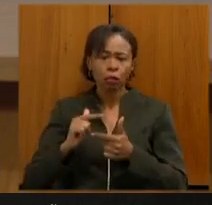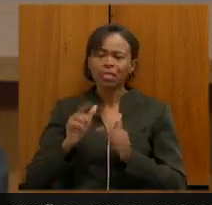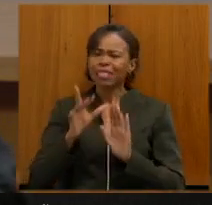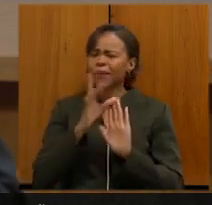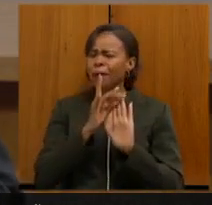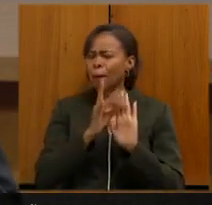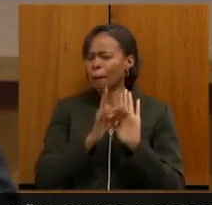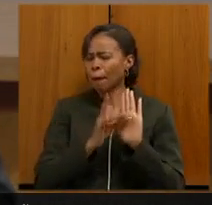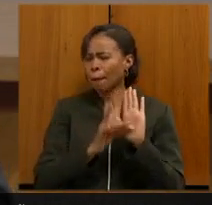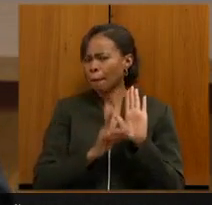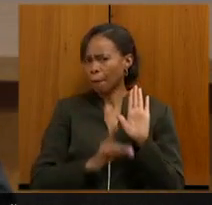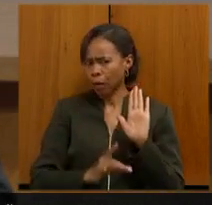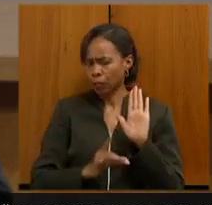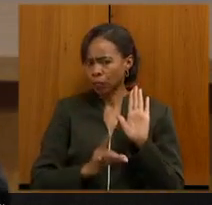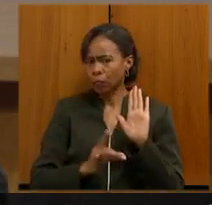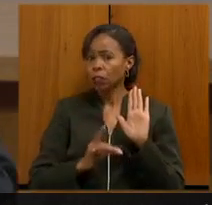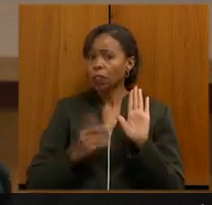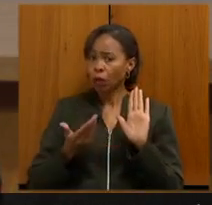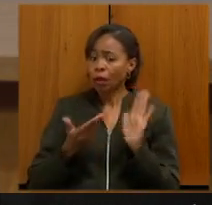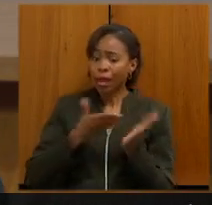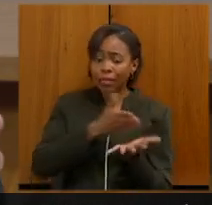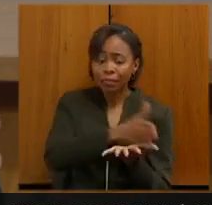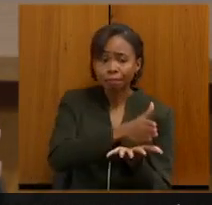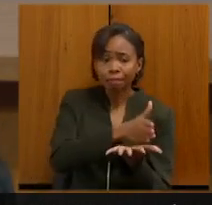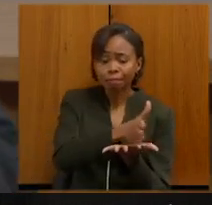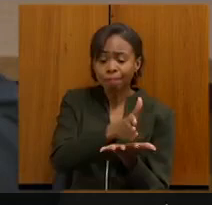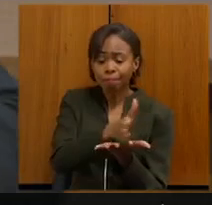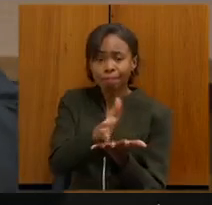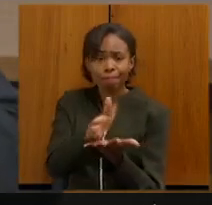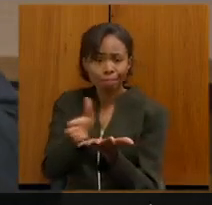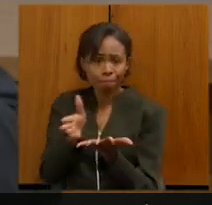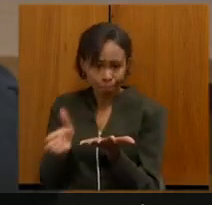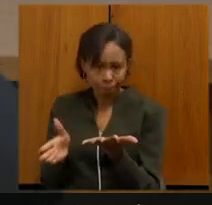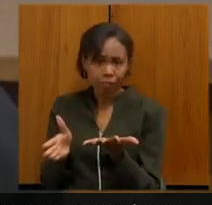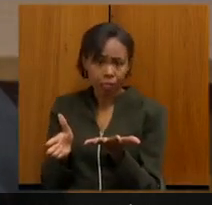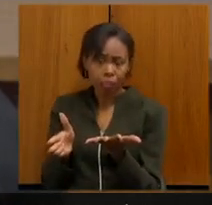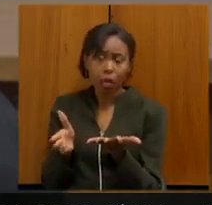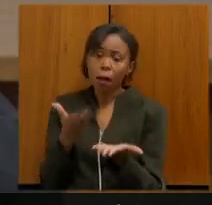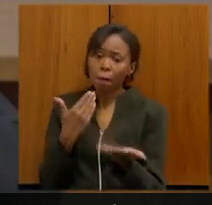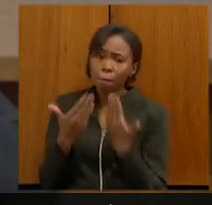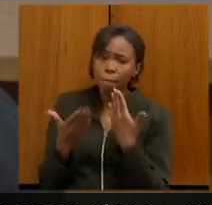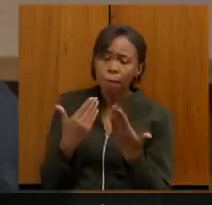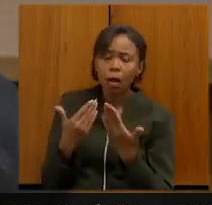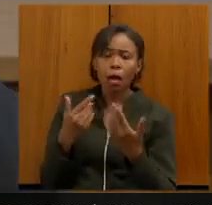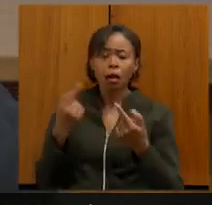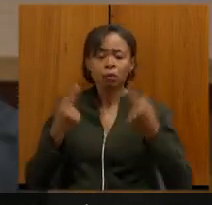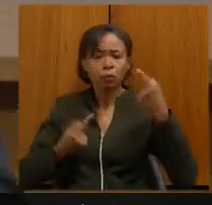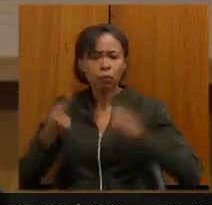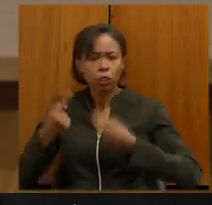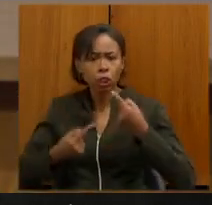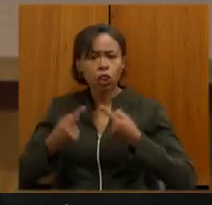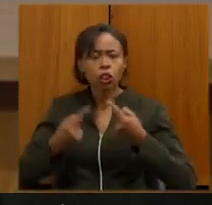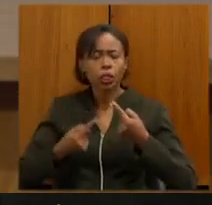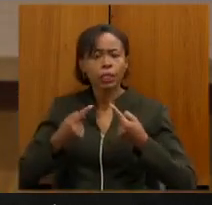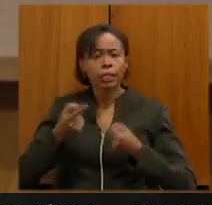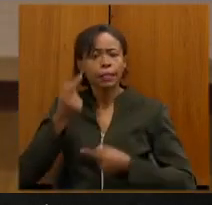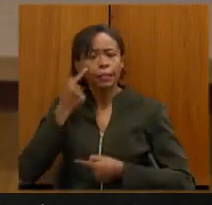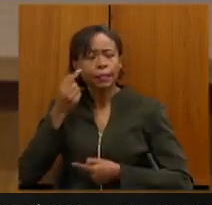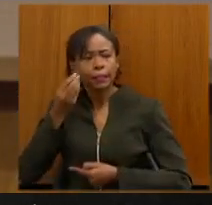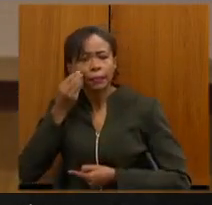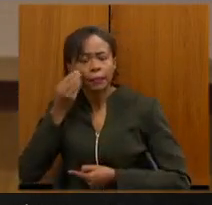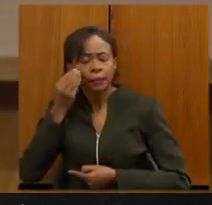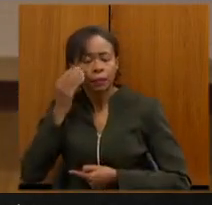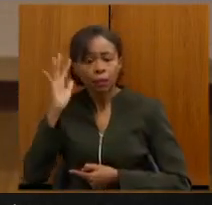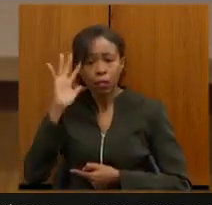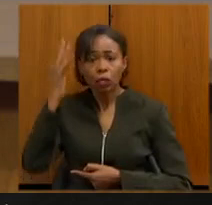tão trabalhar essa transversalidade ou que é discutir o caso e trazer as outras pautas